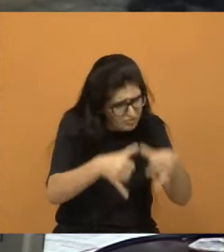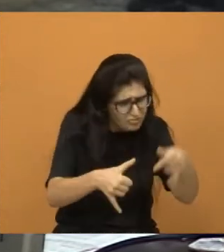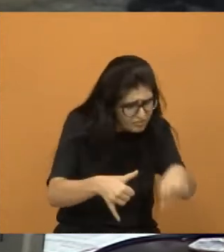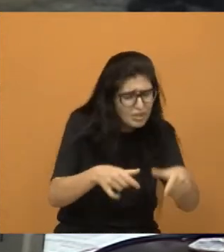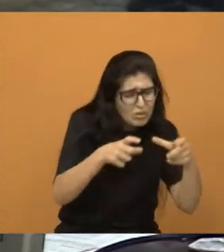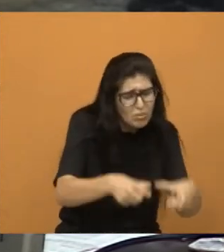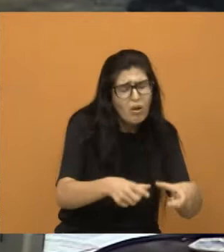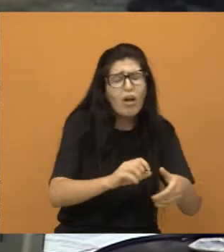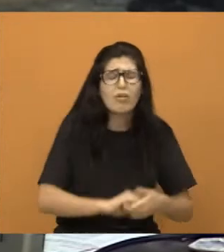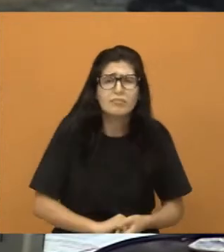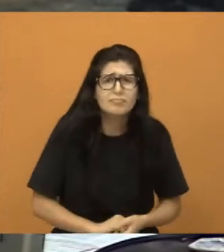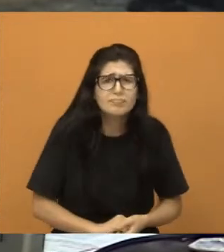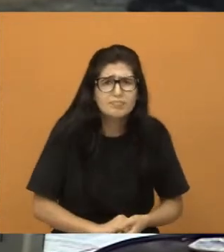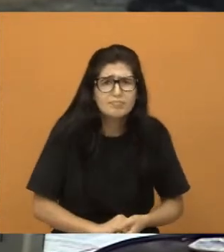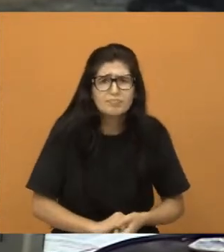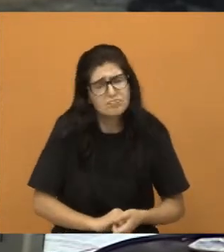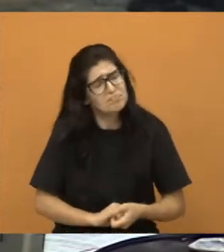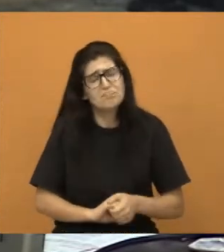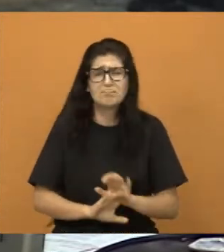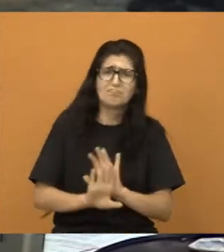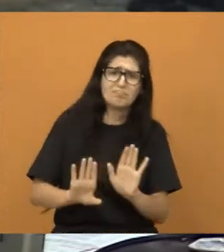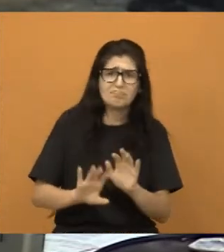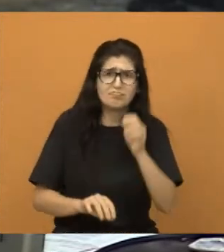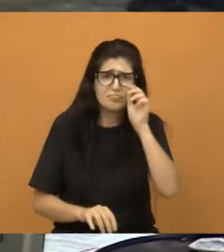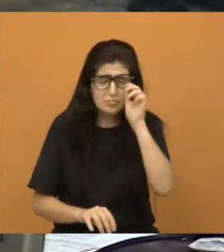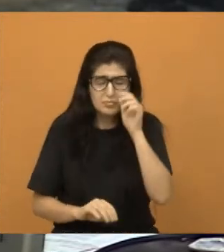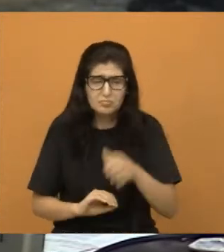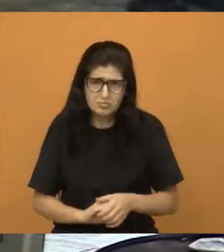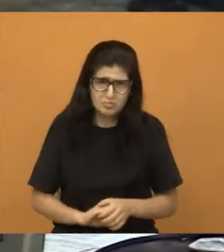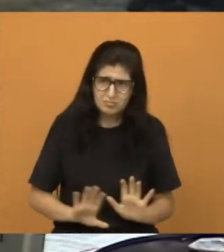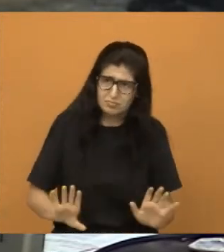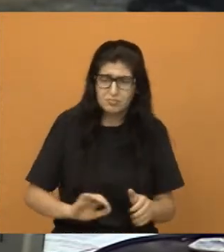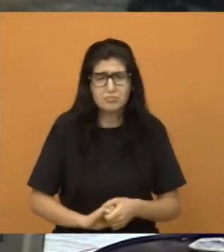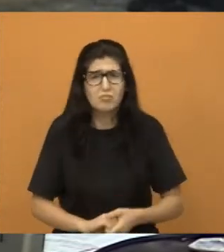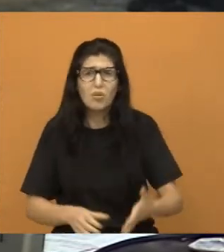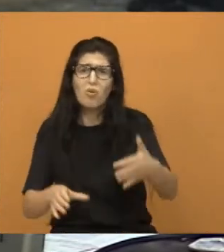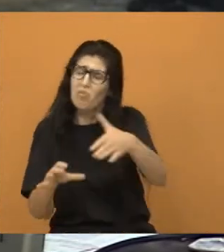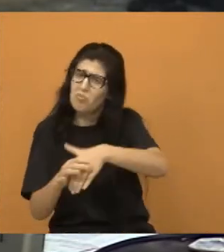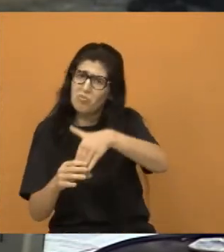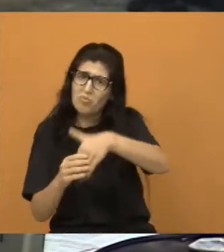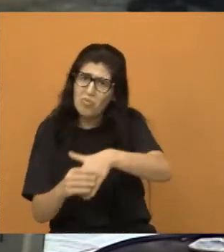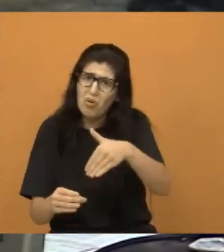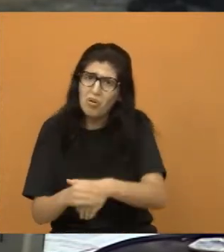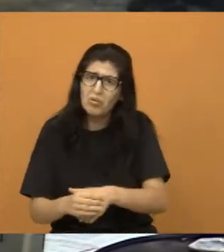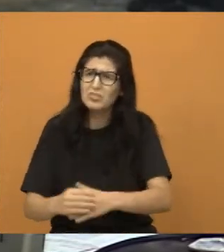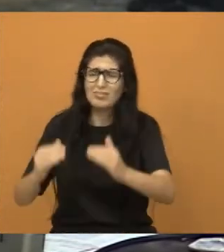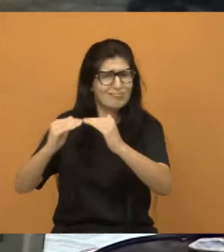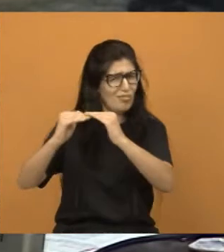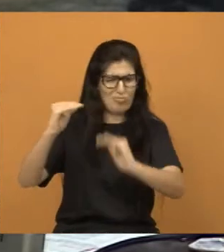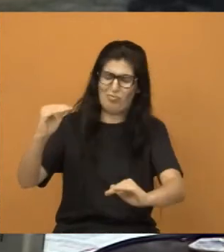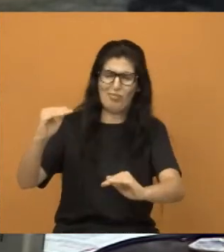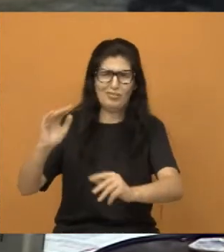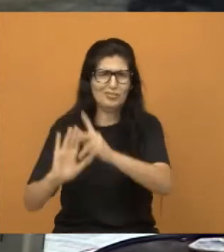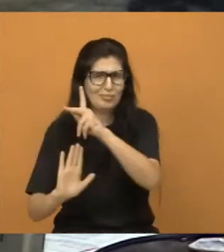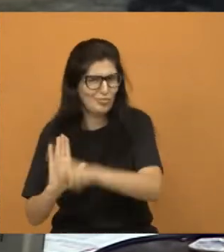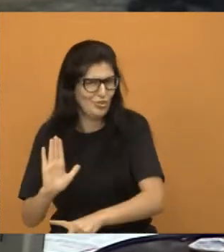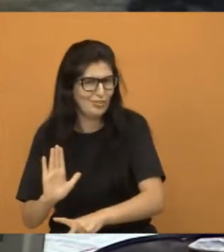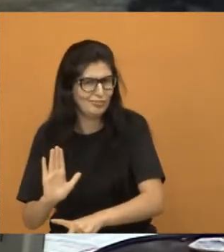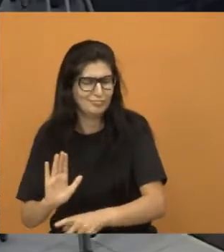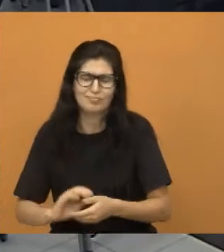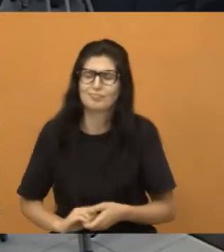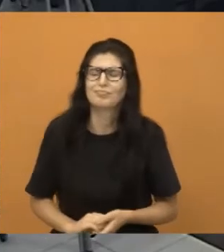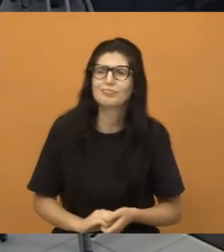Tá? Então, eu só tenho que encaminhar o meu voto contrário a esse projeto.